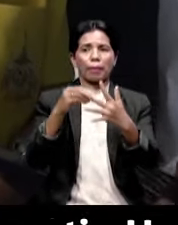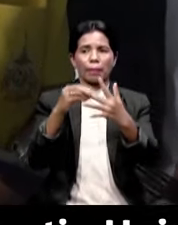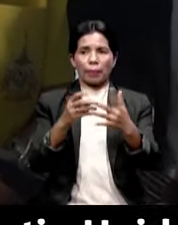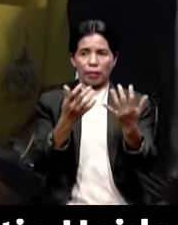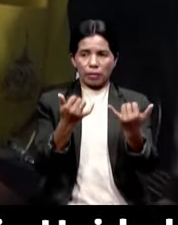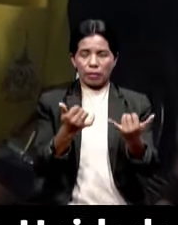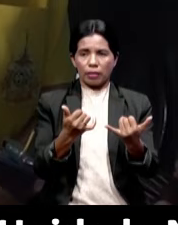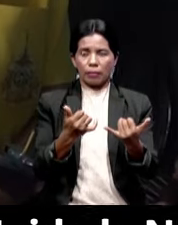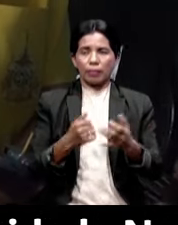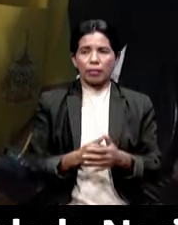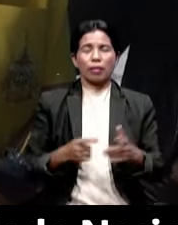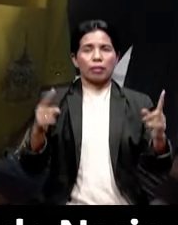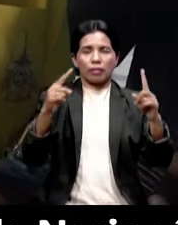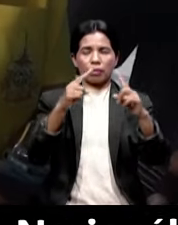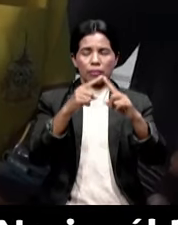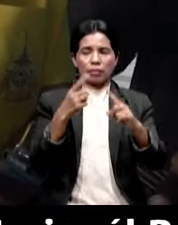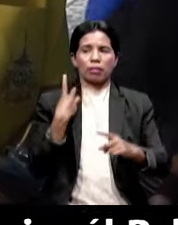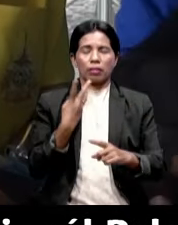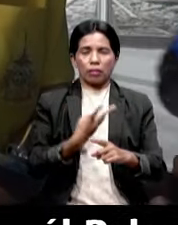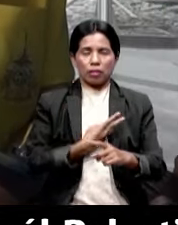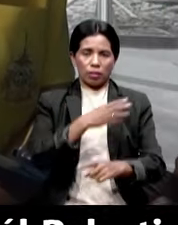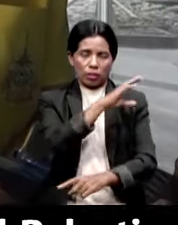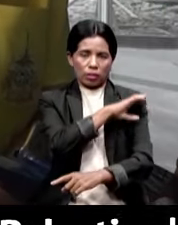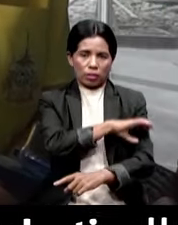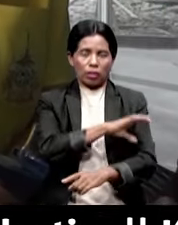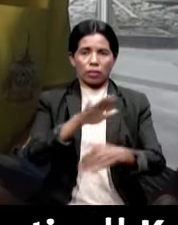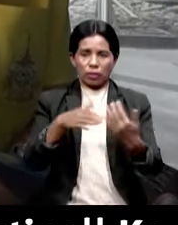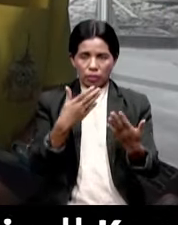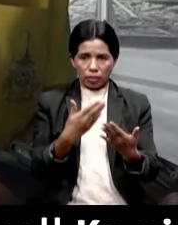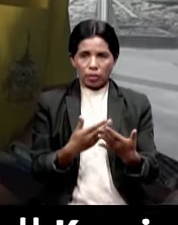Então, vai ter a segurança, Ciro,